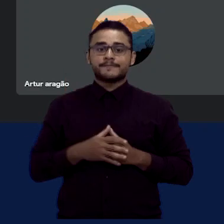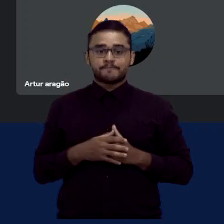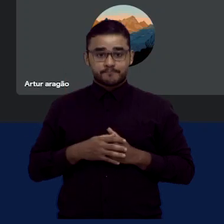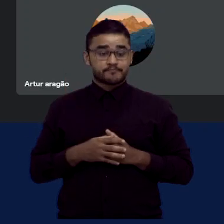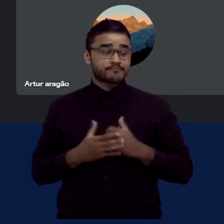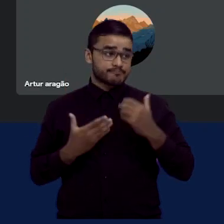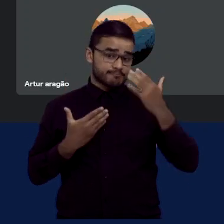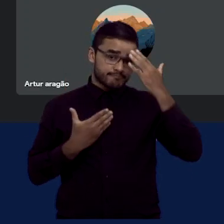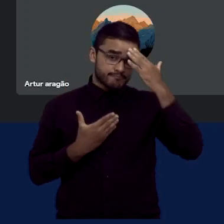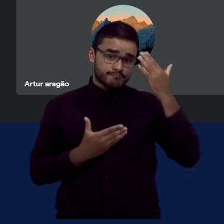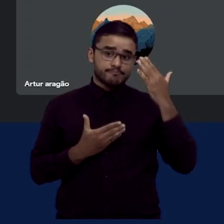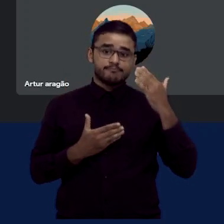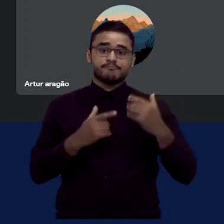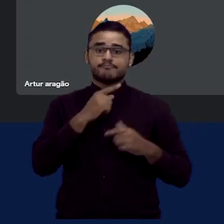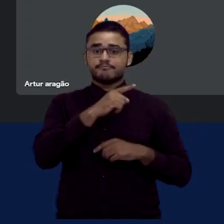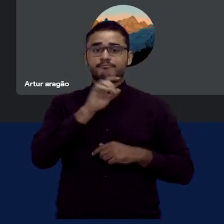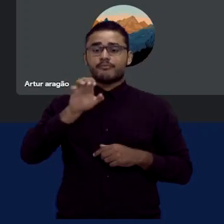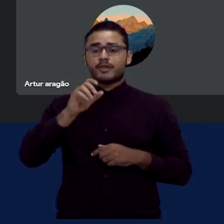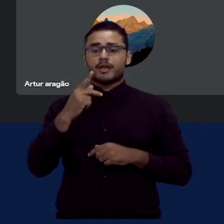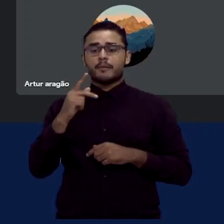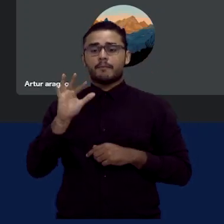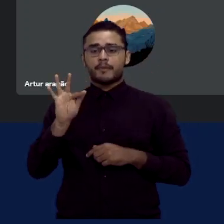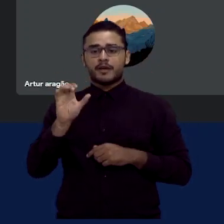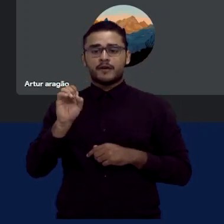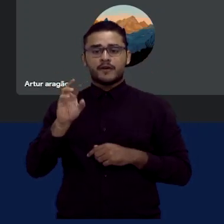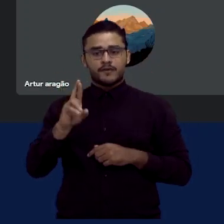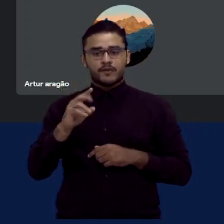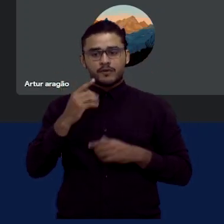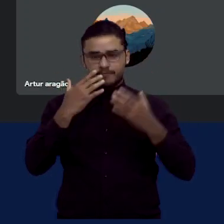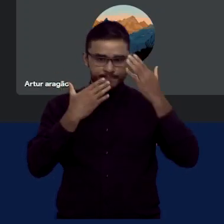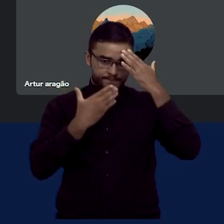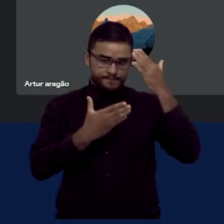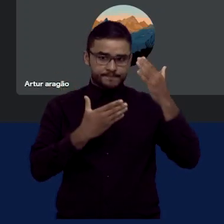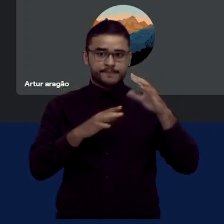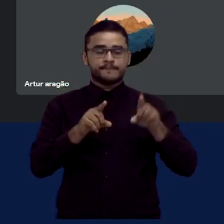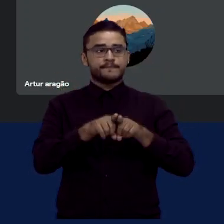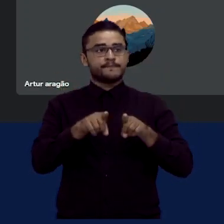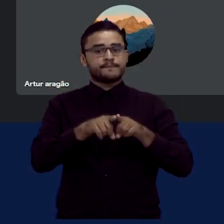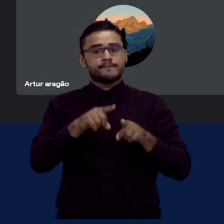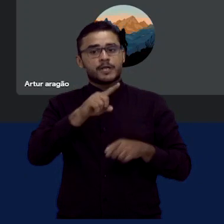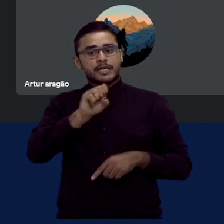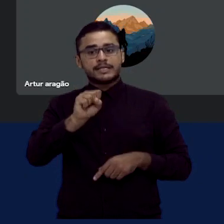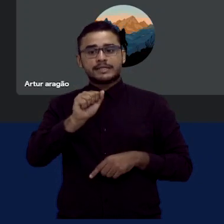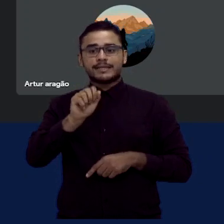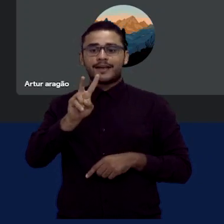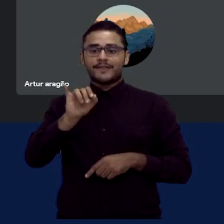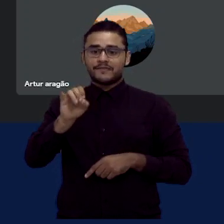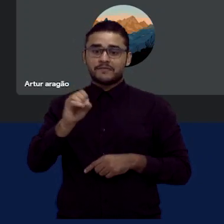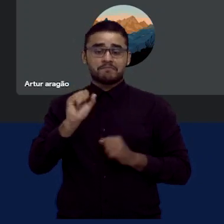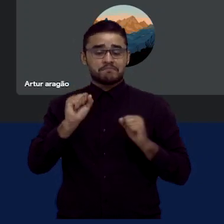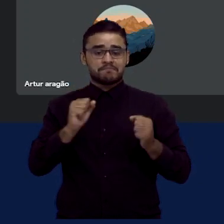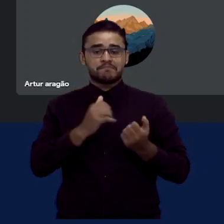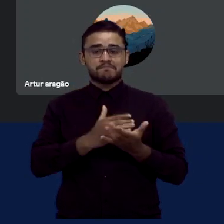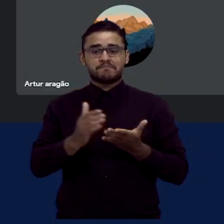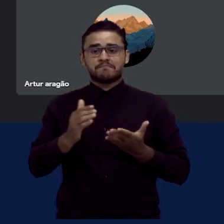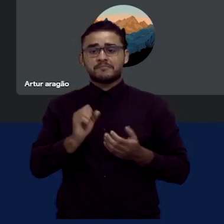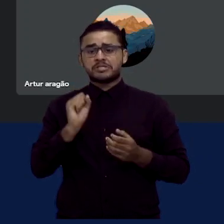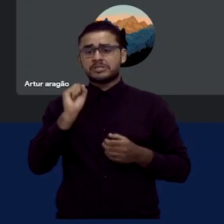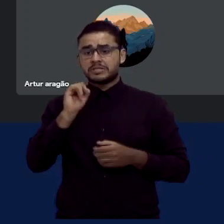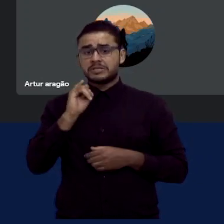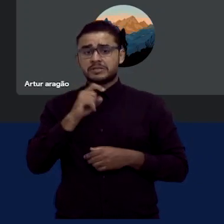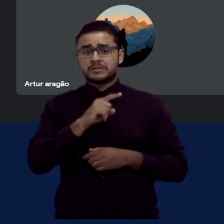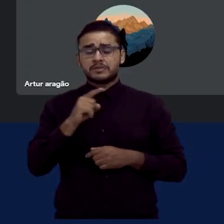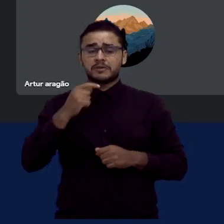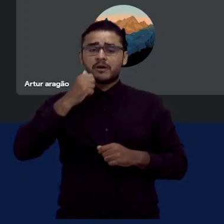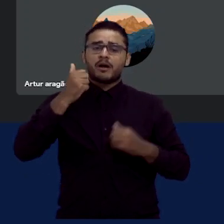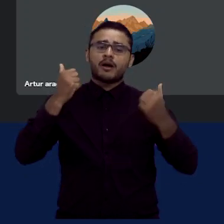o convite da escola, agradecer o convite ao Sávio também. E vamos começar o papo, né? Qualquer coisa, por favor. Eu vou